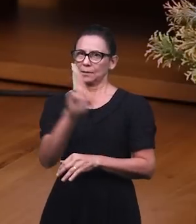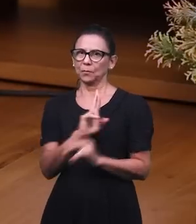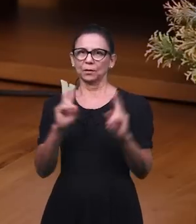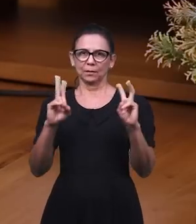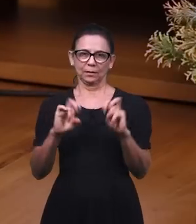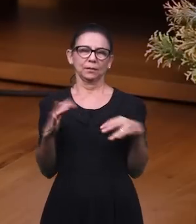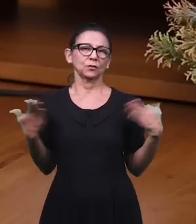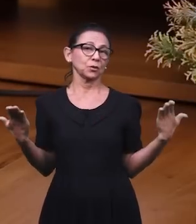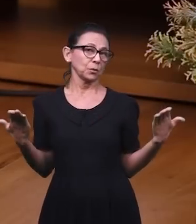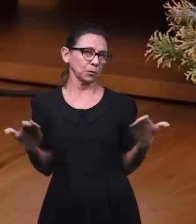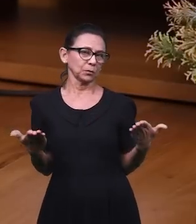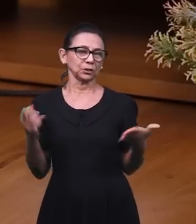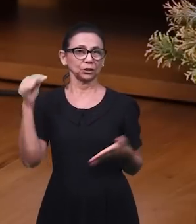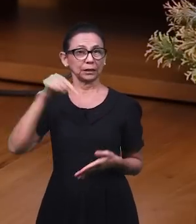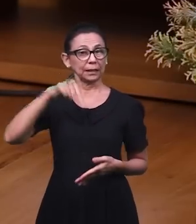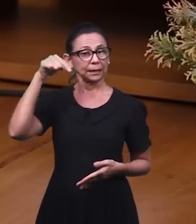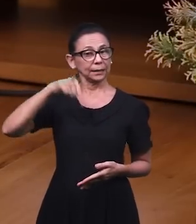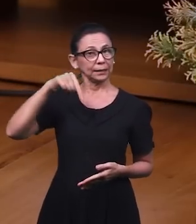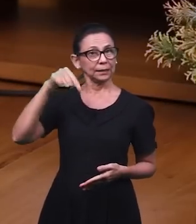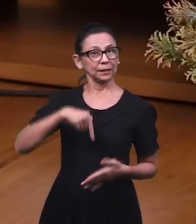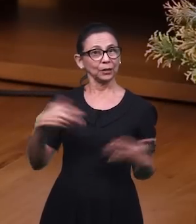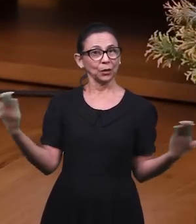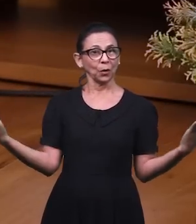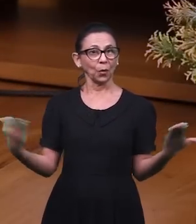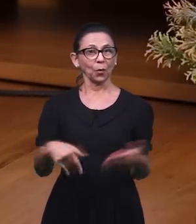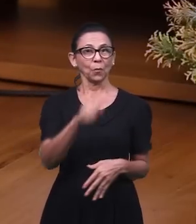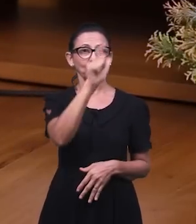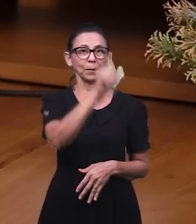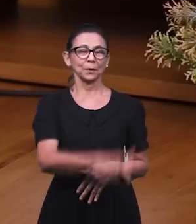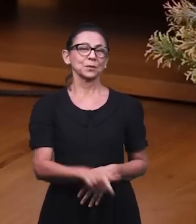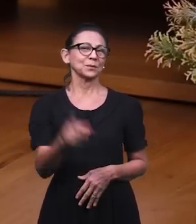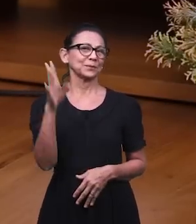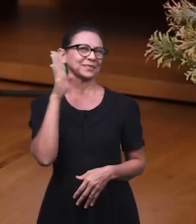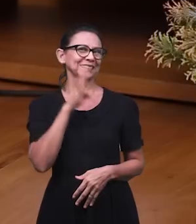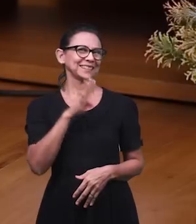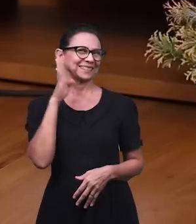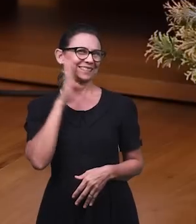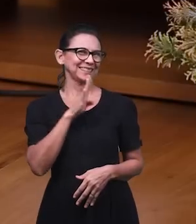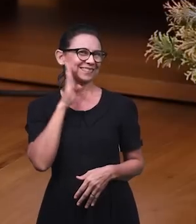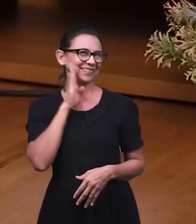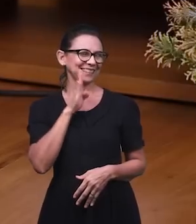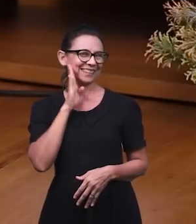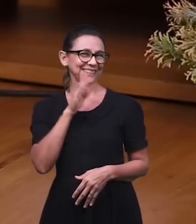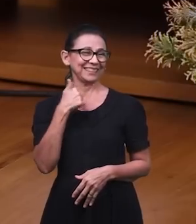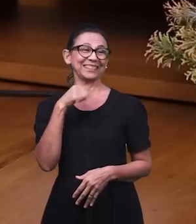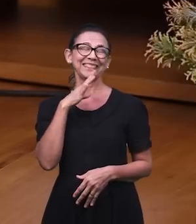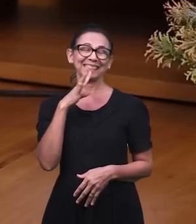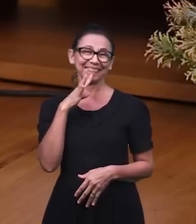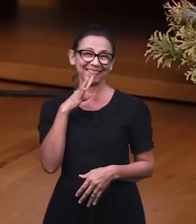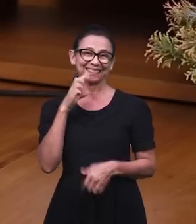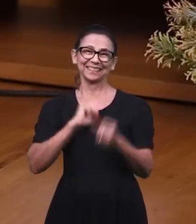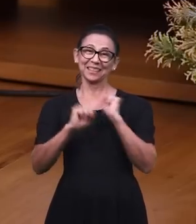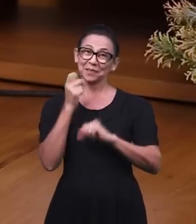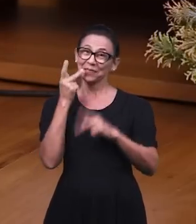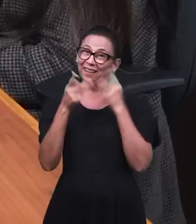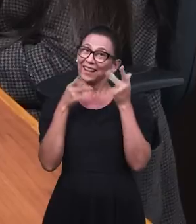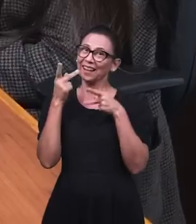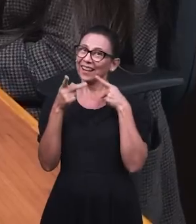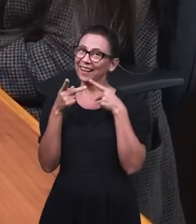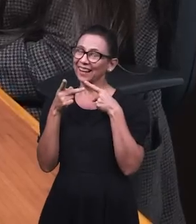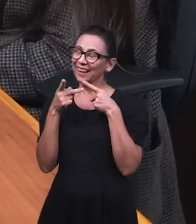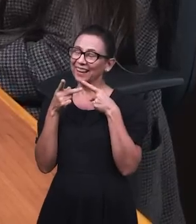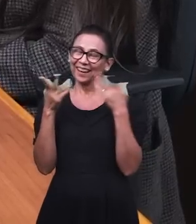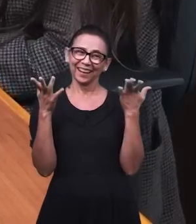Respostas de oração é o nosso tema de hoje. E aqui comigo tem uma pessoa muito simpática que eu já conheço, que está doidinha para